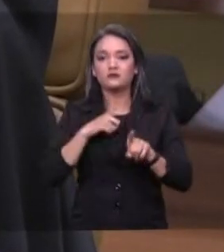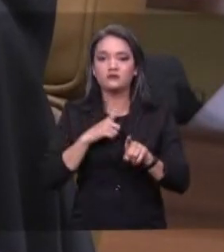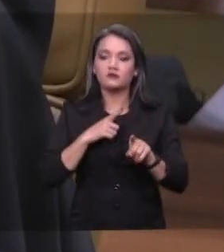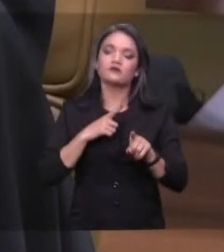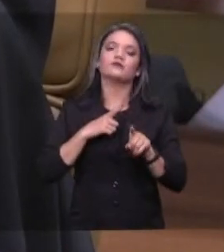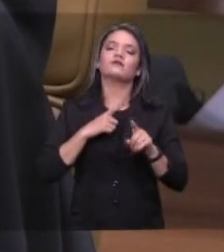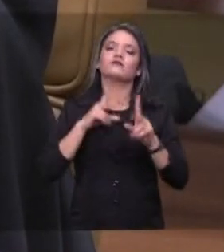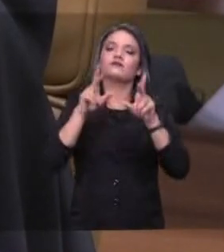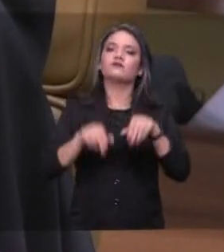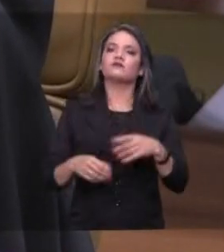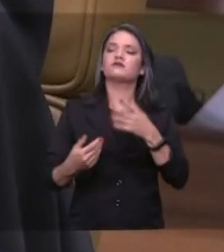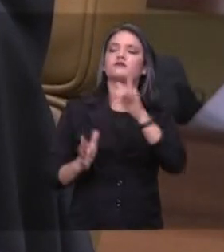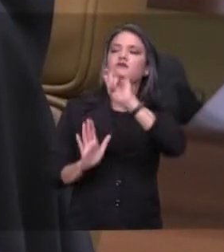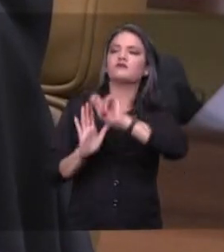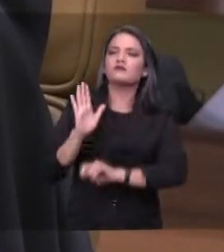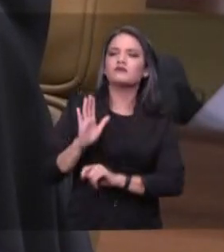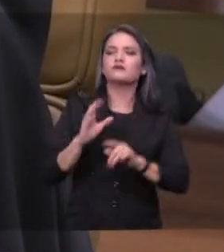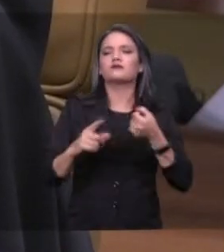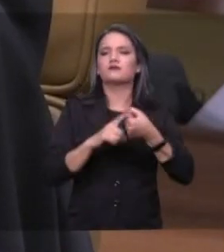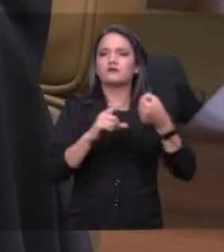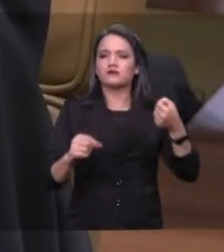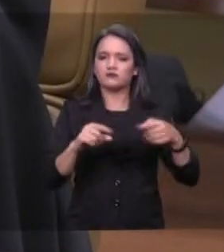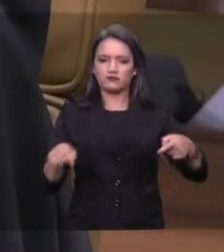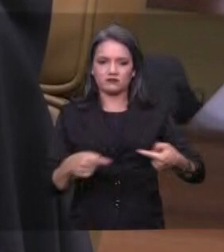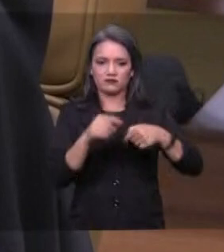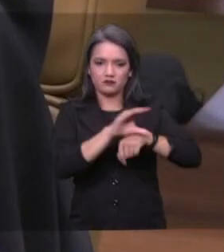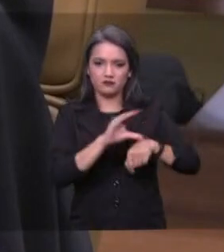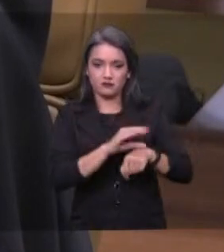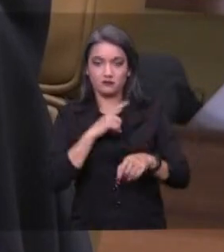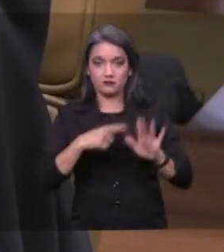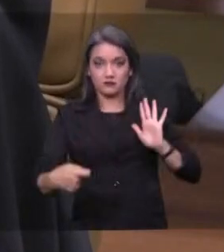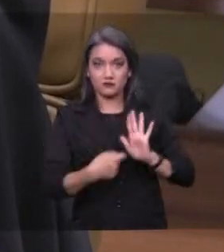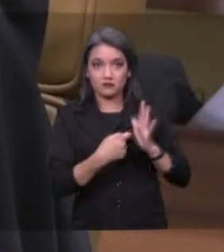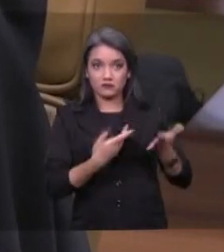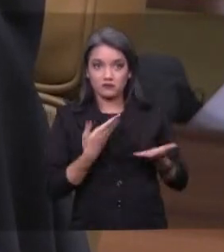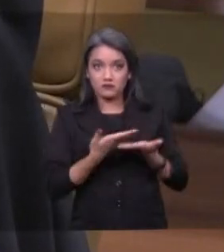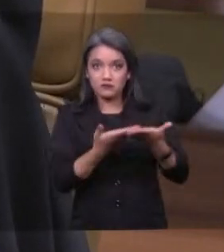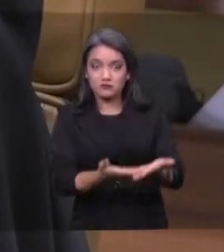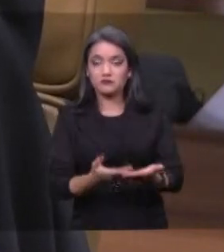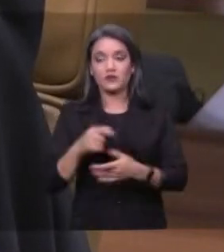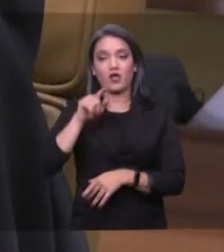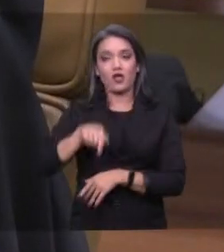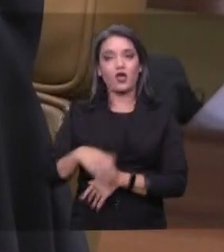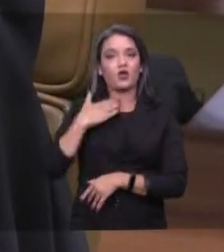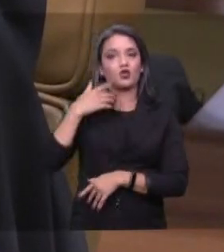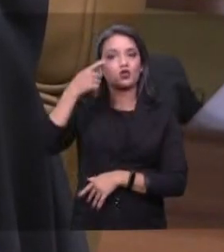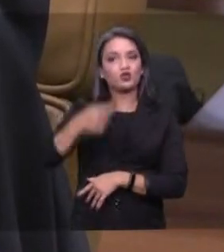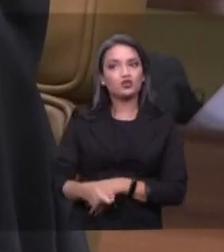ao dispositivo para assentar que, oferecida a denúncia ou queixa, as questões pendentes serão decididas pelo juiz